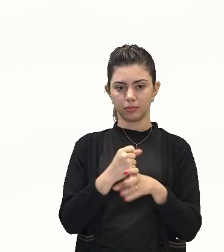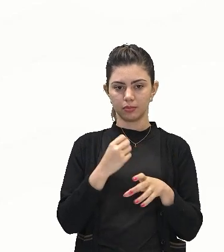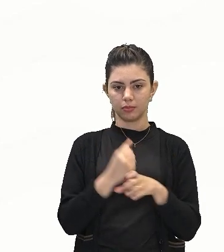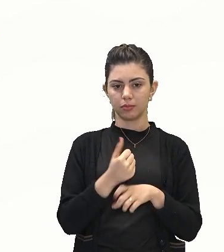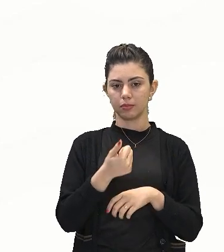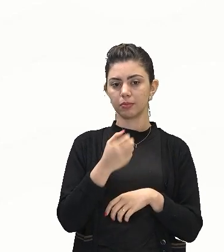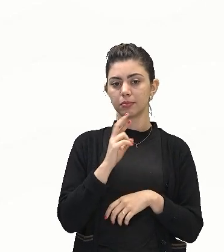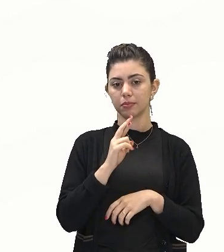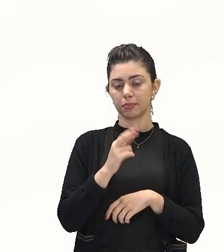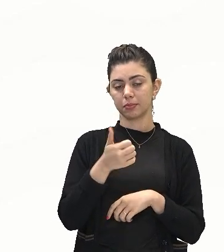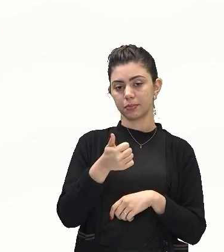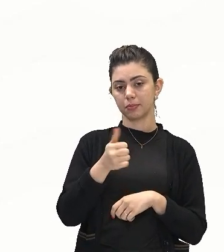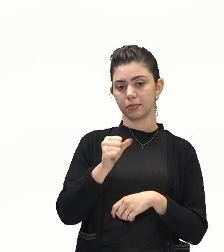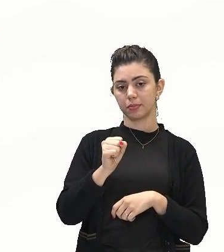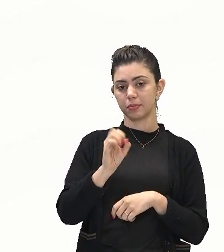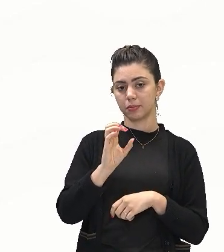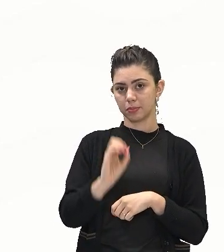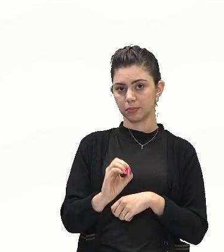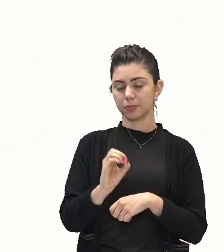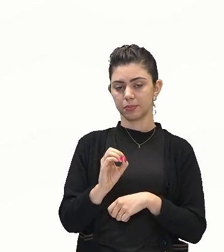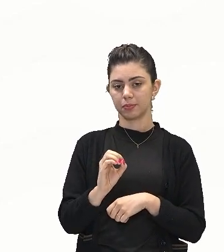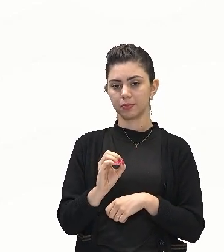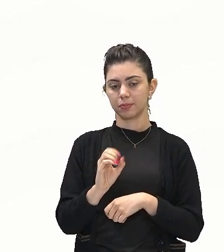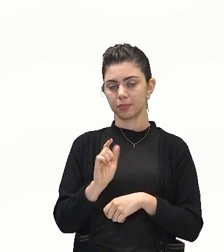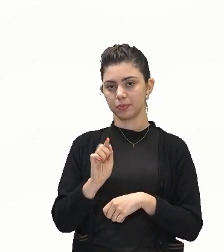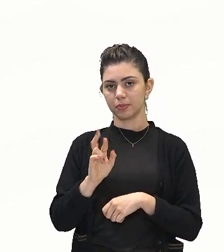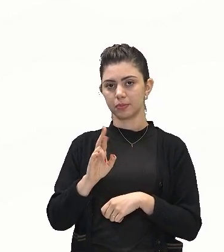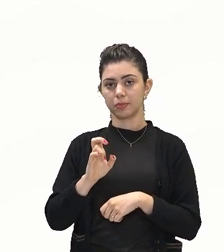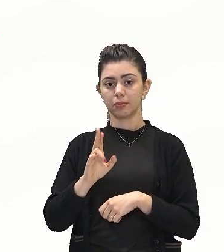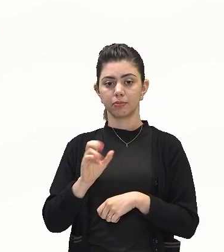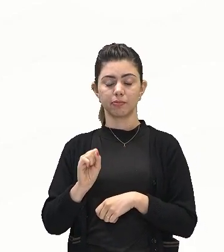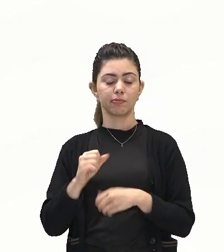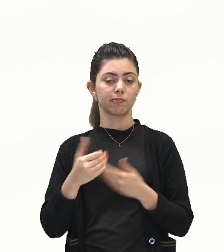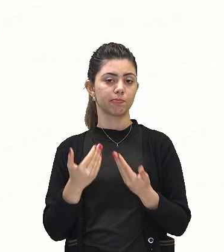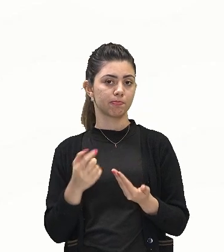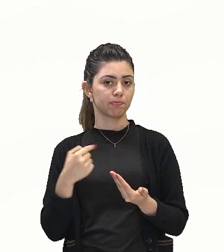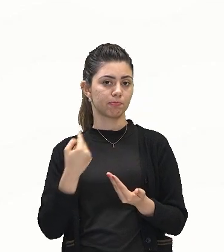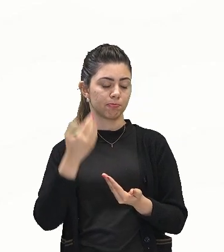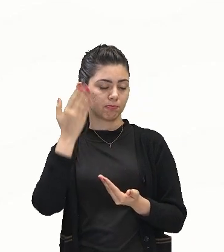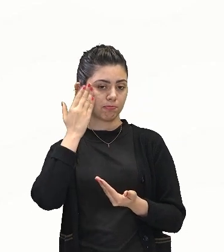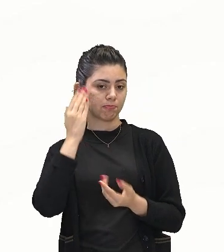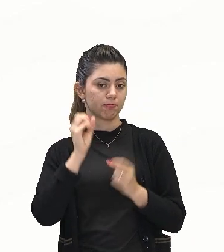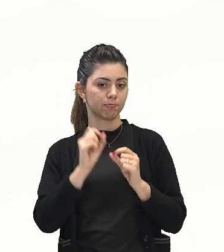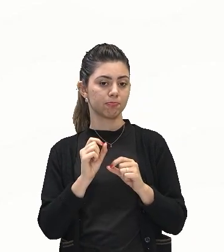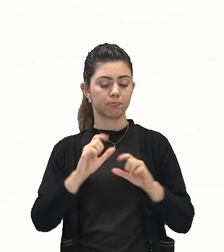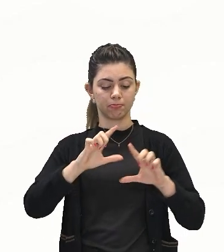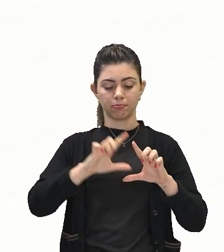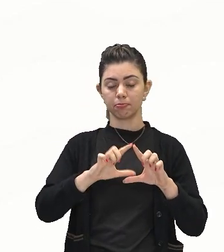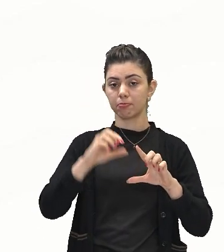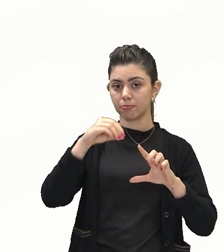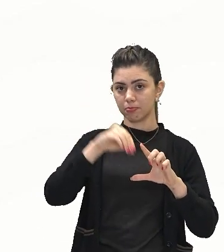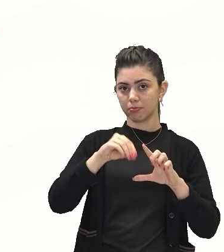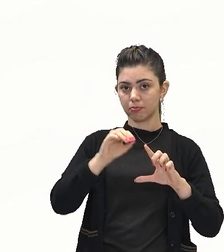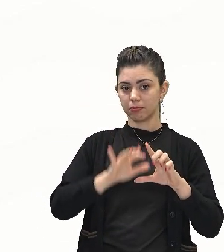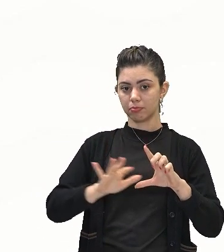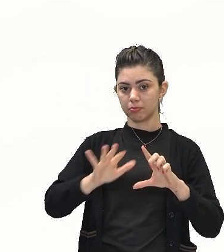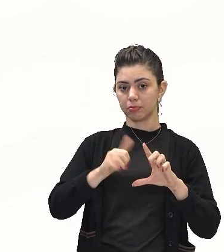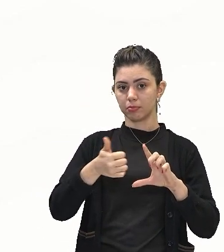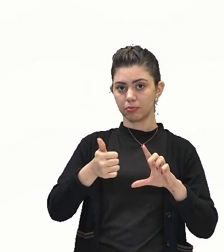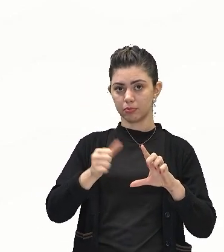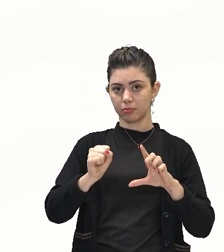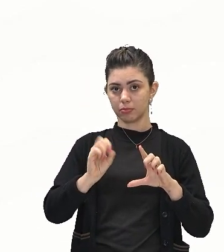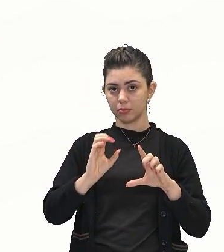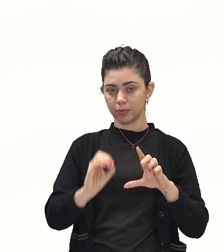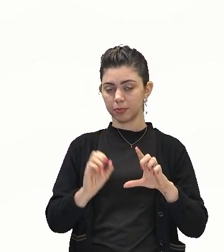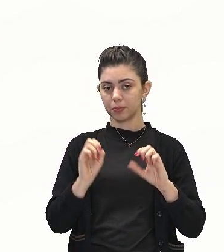a 180 graus. Então, eu sei que os ângulos internos de um triângulo medem 180 graus, ok?